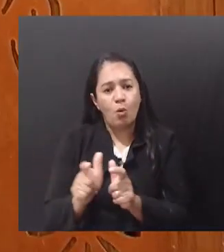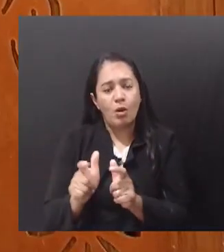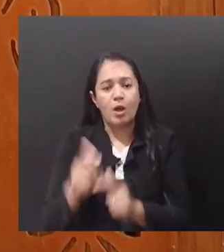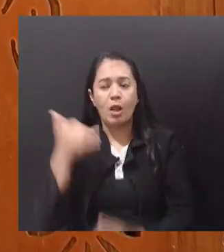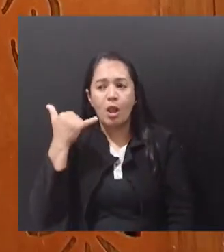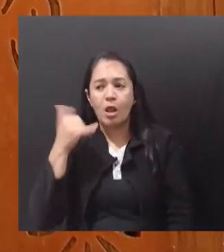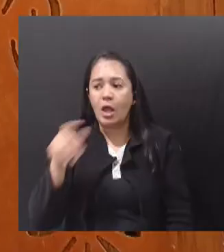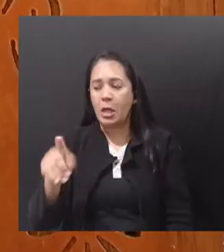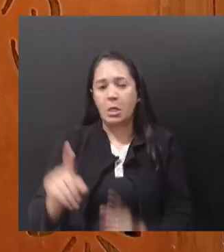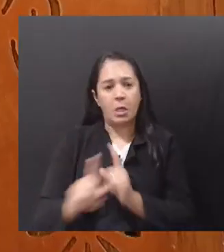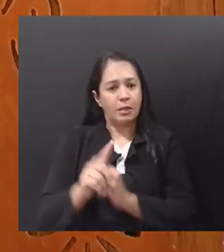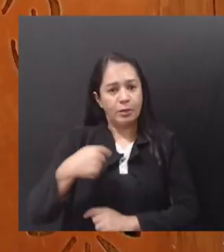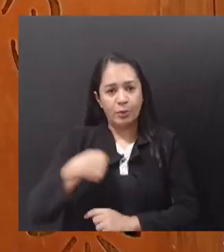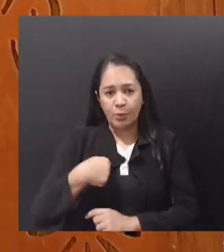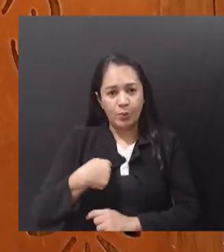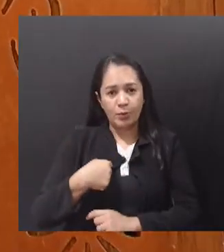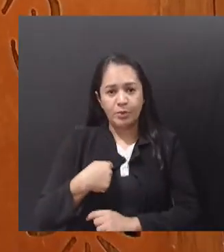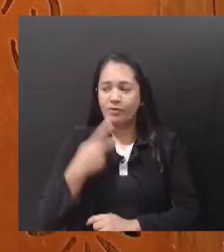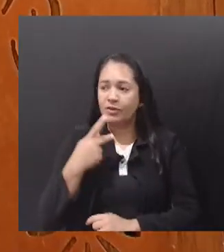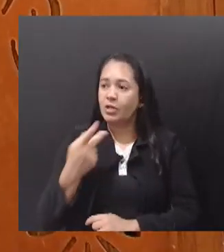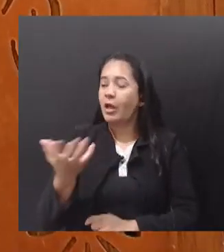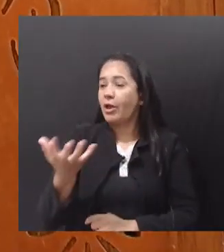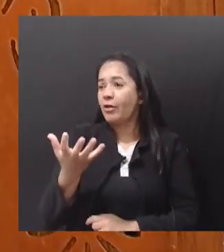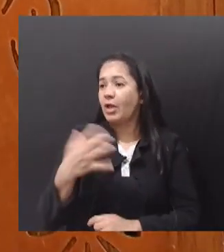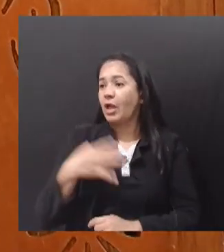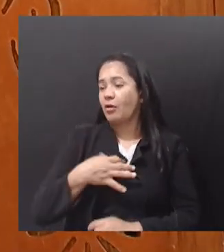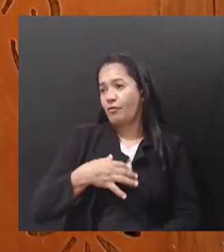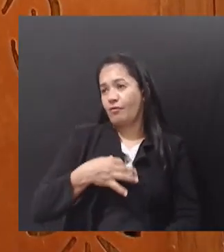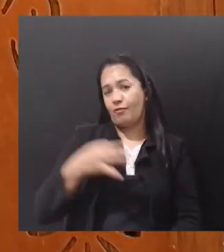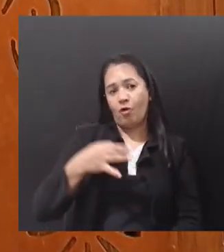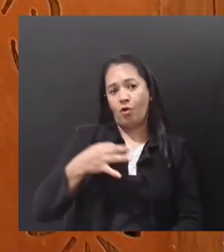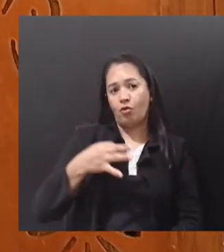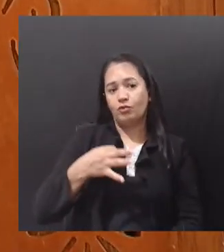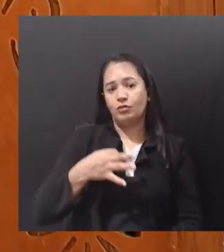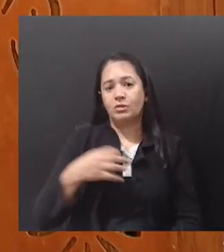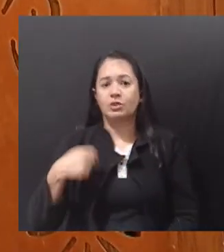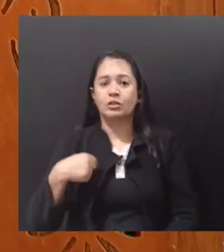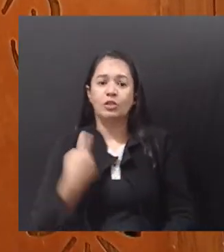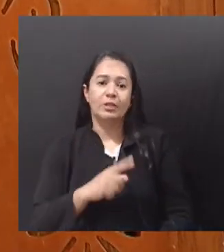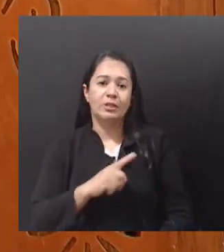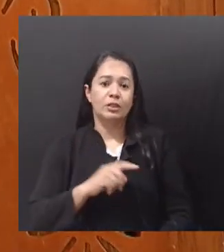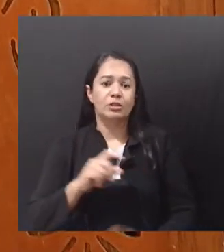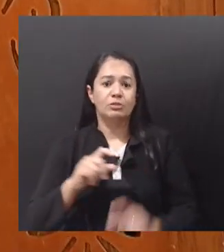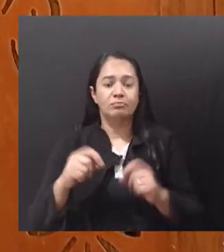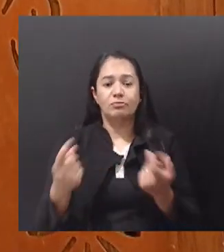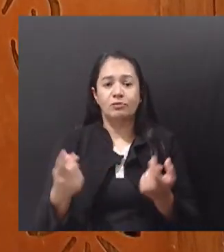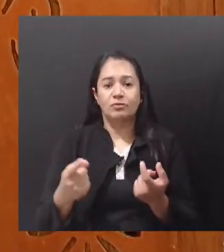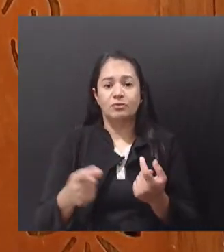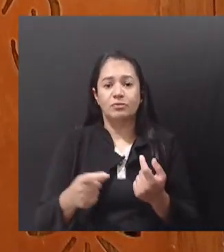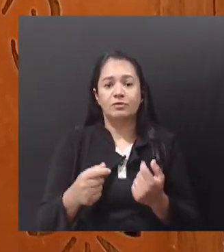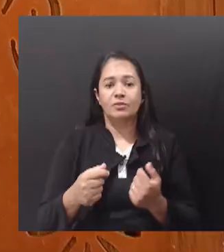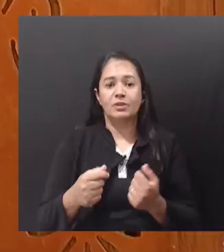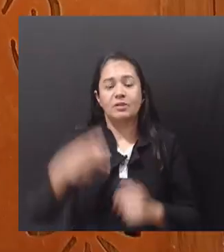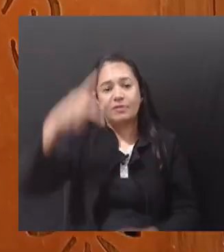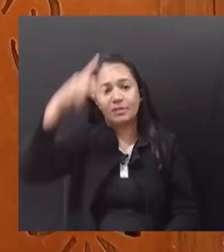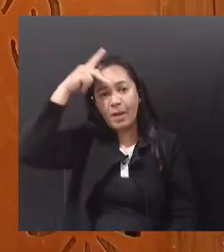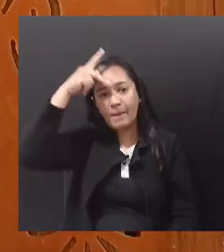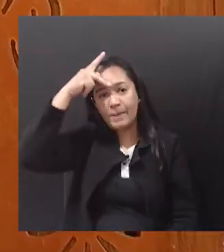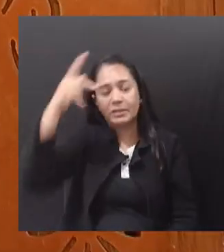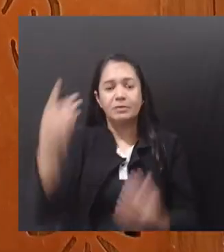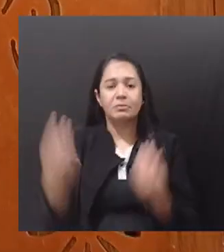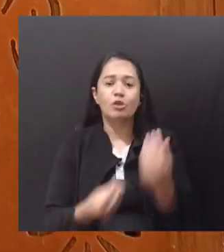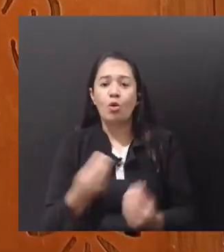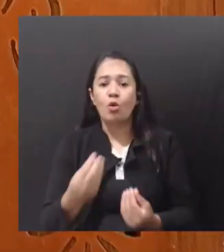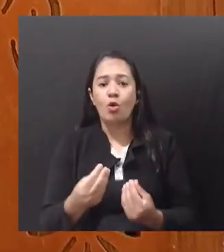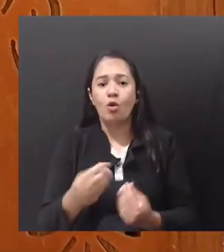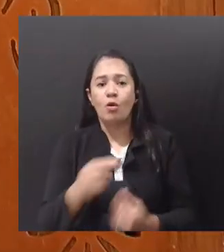ele mesmo, eu falei para ele que eu queria ser um voluntário, e ele falou, olha, nós só temos a condição de você fazer o apadrinhamento. O apadrinhamento, para